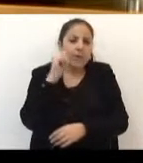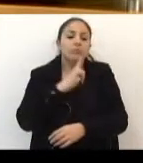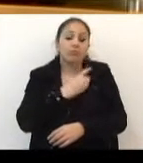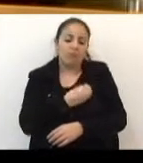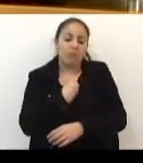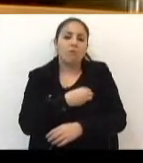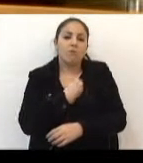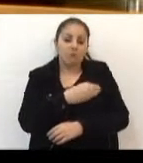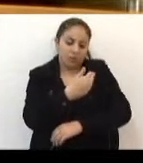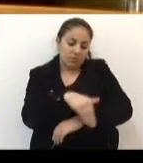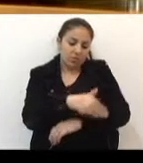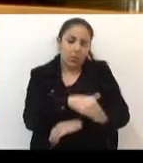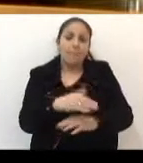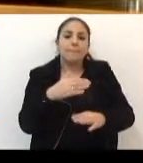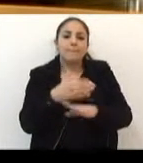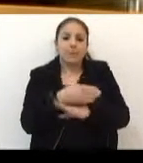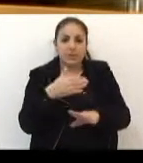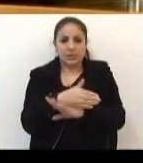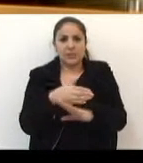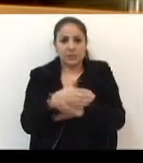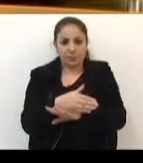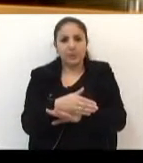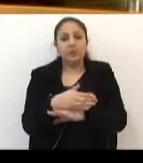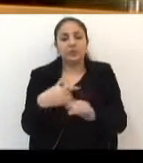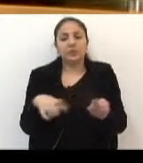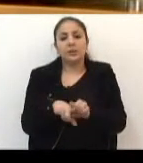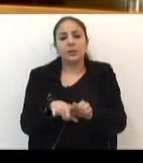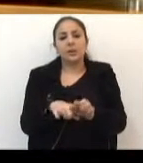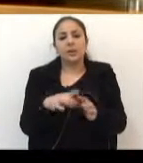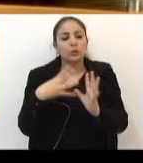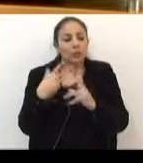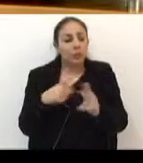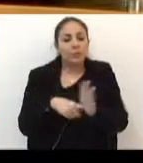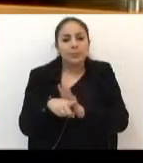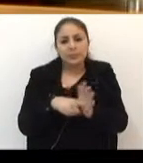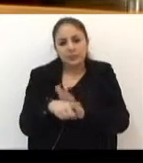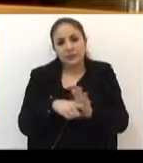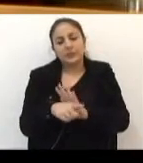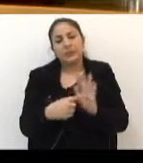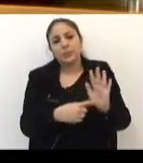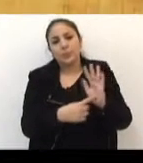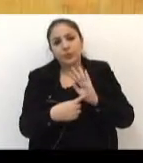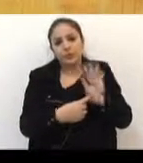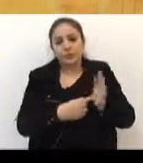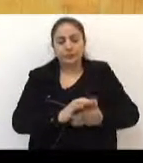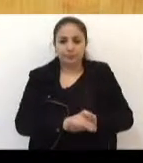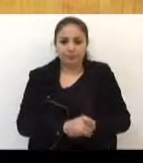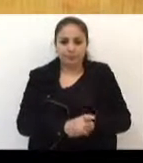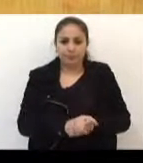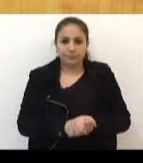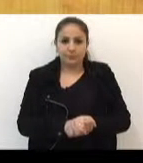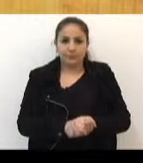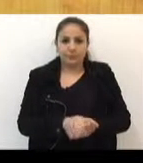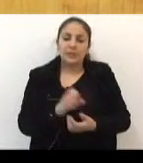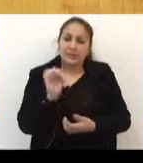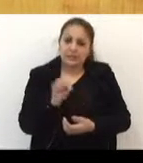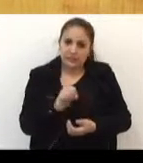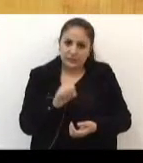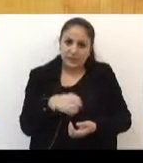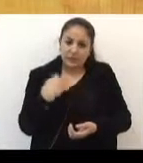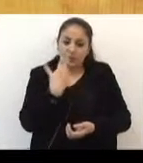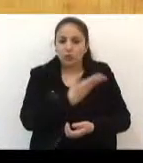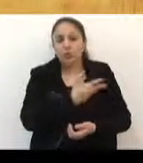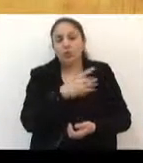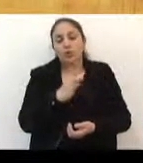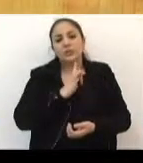avenida participando, aí compondo toda essa pesquisa, toda essa demonstração, né? Sem sombra de dúvida. Nós temos